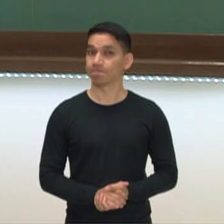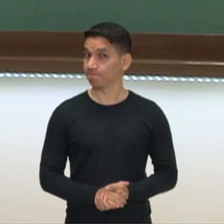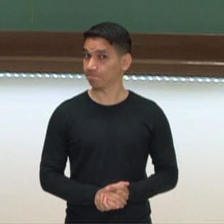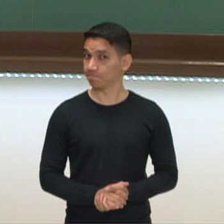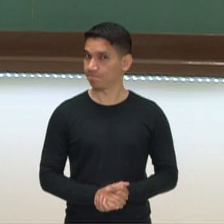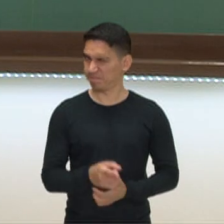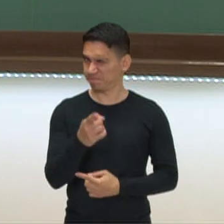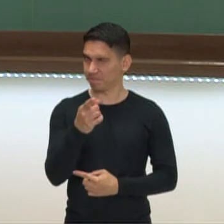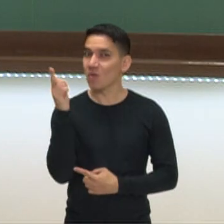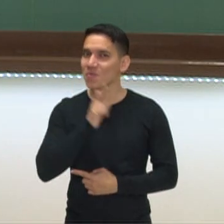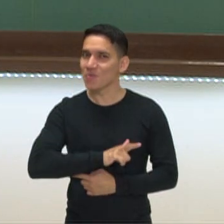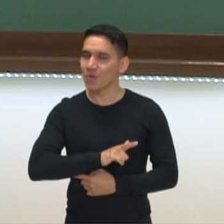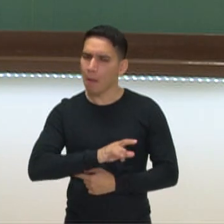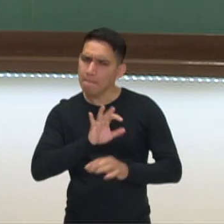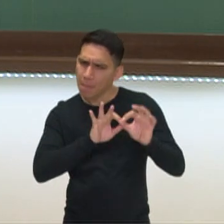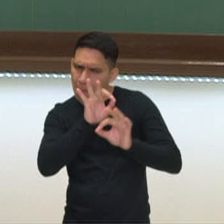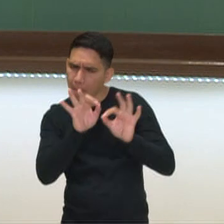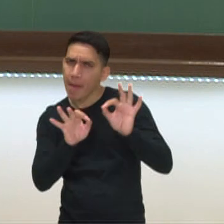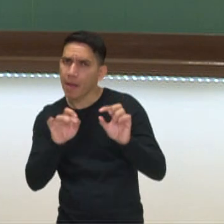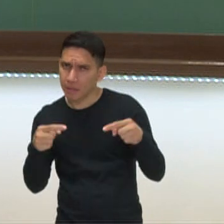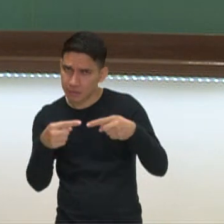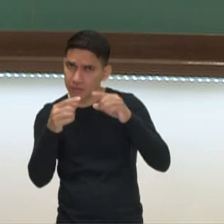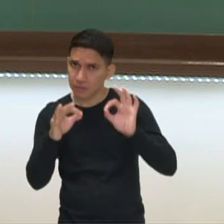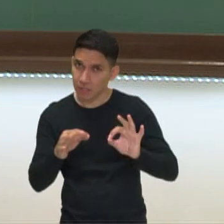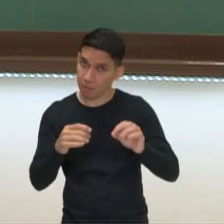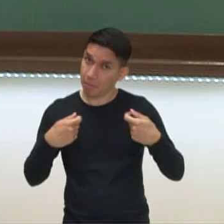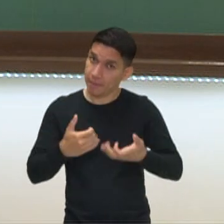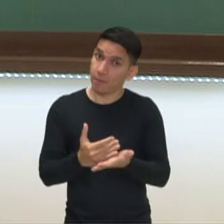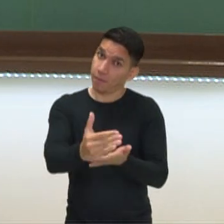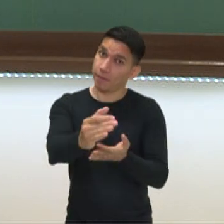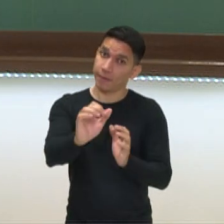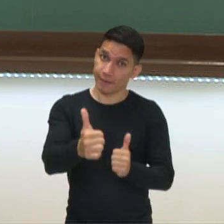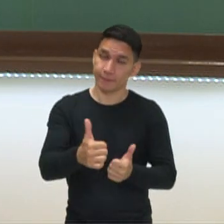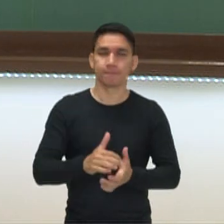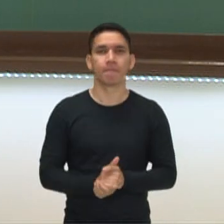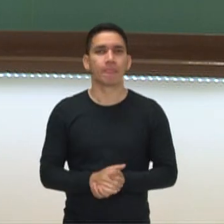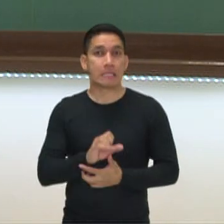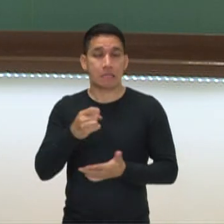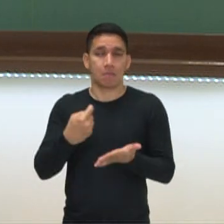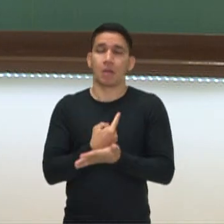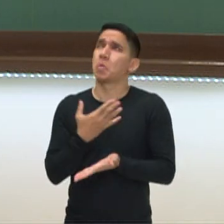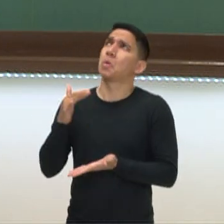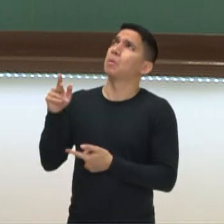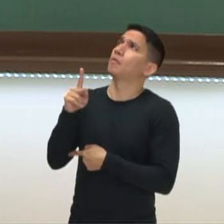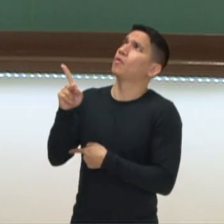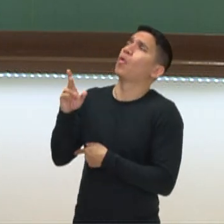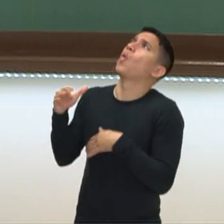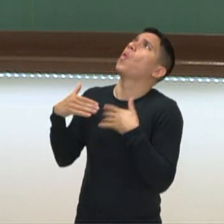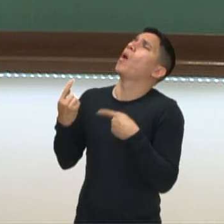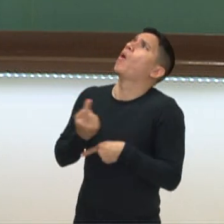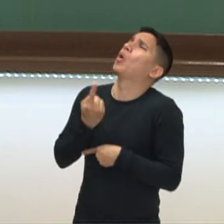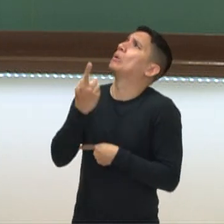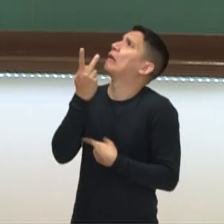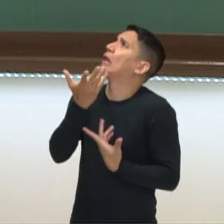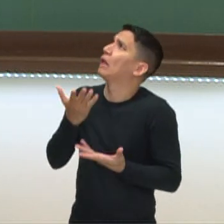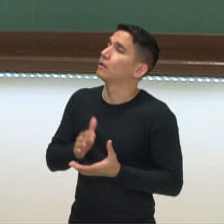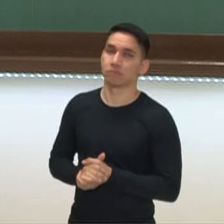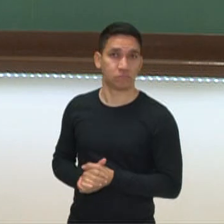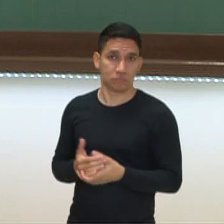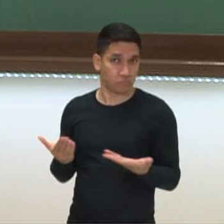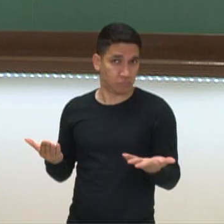E daí? Conseguiu montar? Tem que começar, né? Se você perguntar pra mim, professora, você sabe qual é a altura dela?